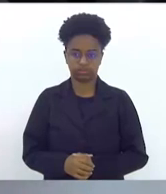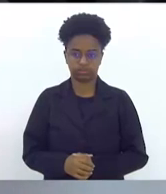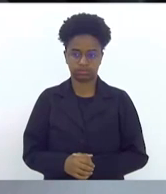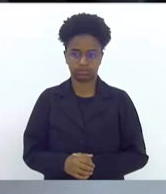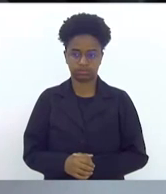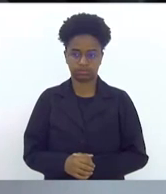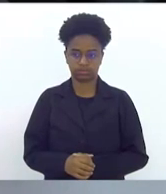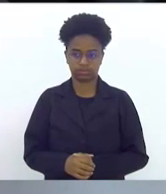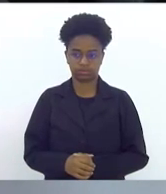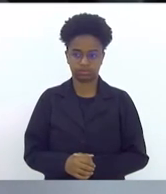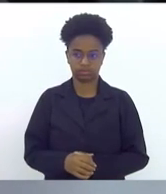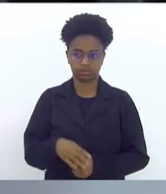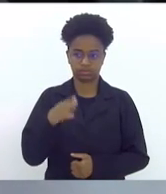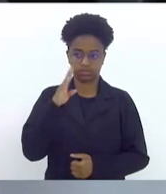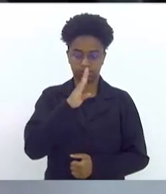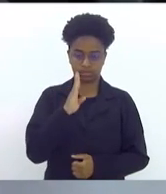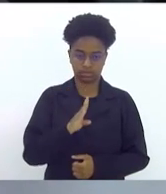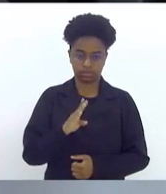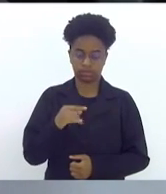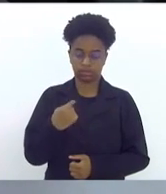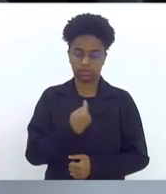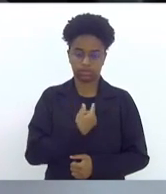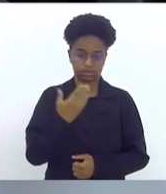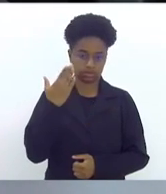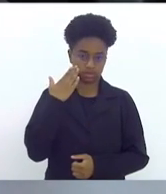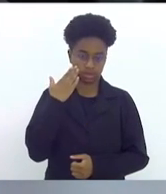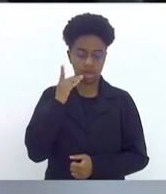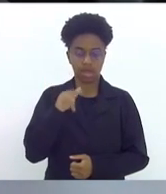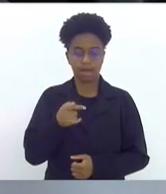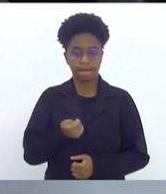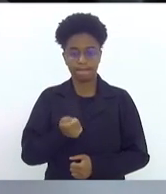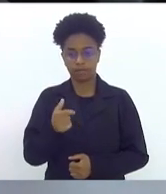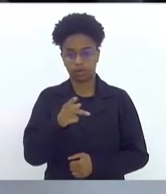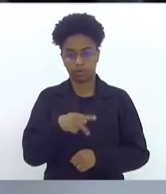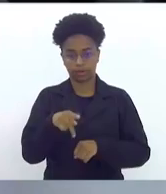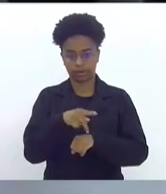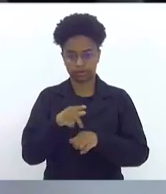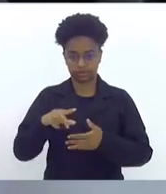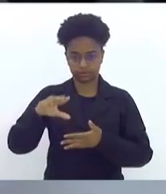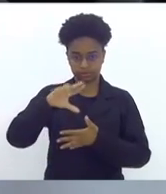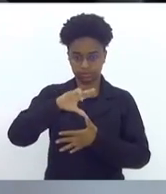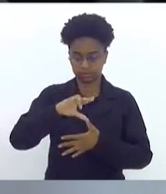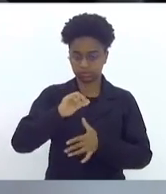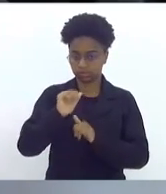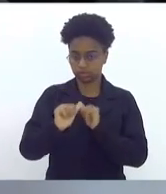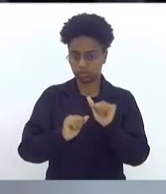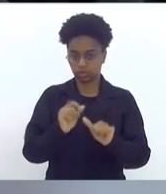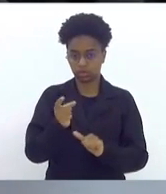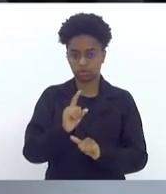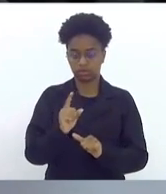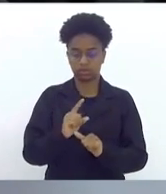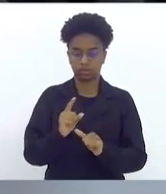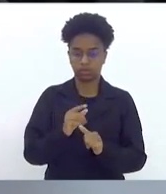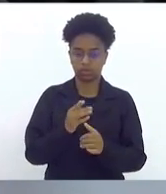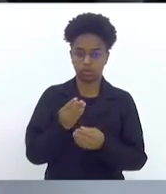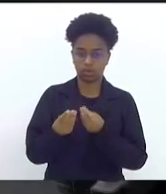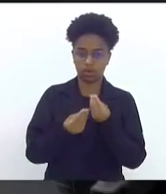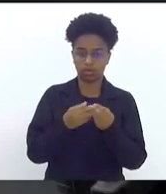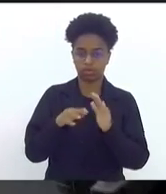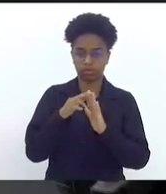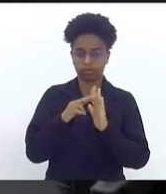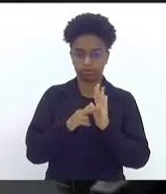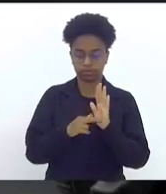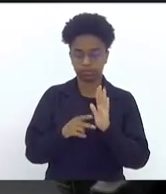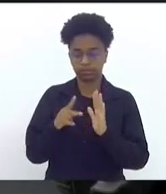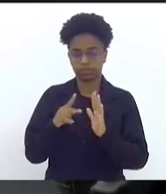O Brasil, como sabemos, é um dos poucos países da América Latina que, nas últimas décadas, não reformaram por completo seu processo penal, o que chamamos de